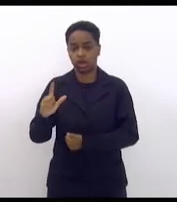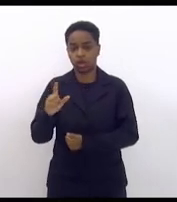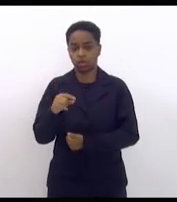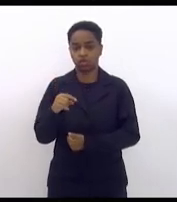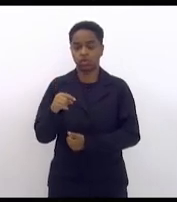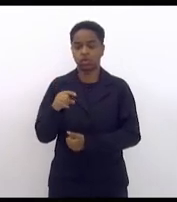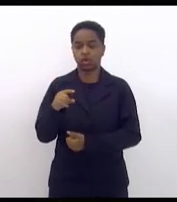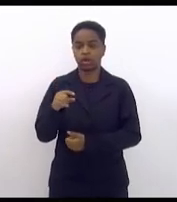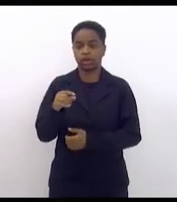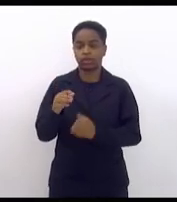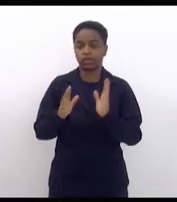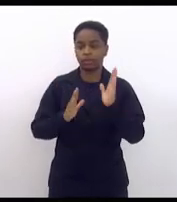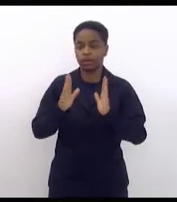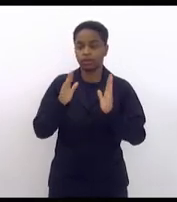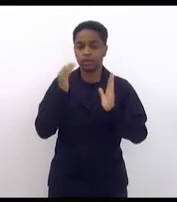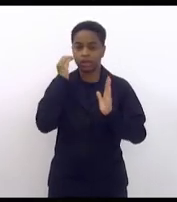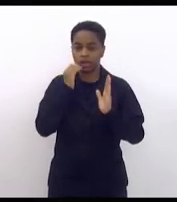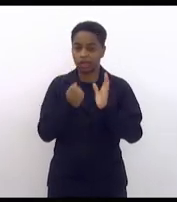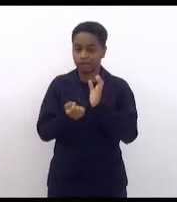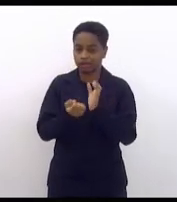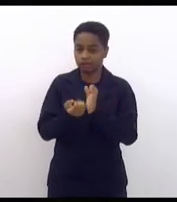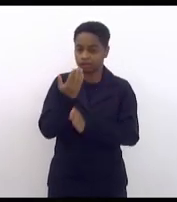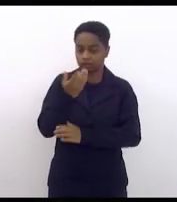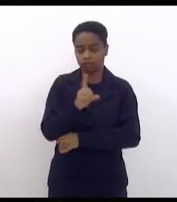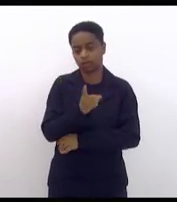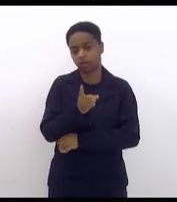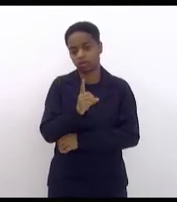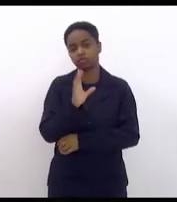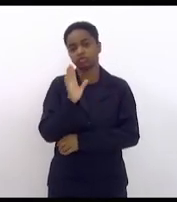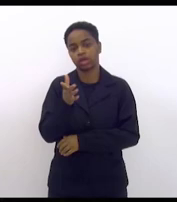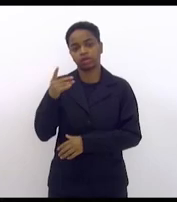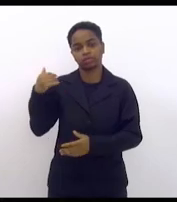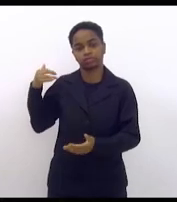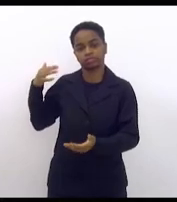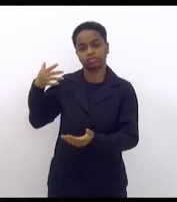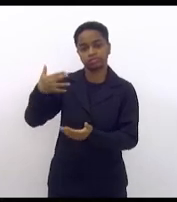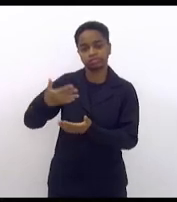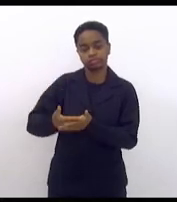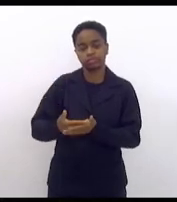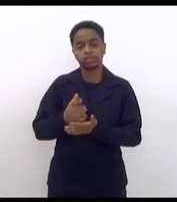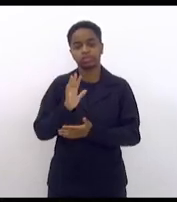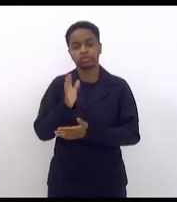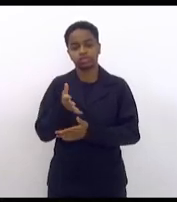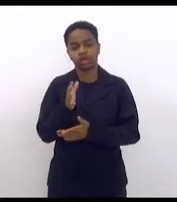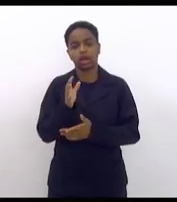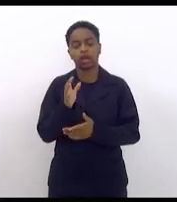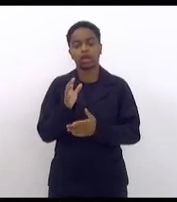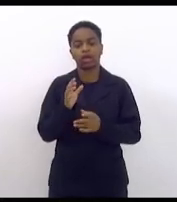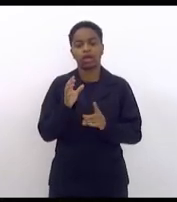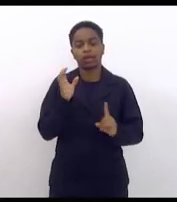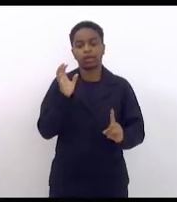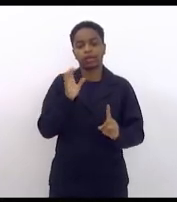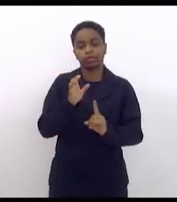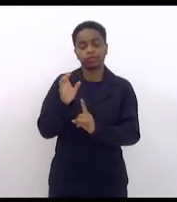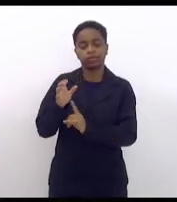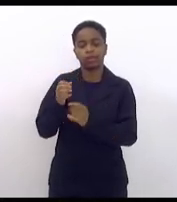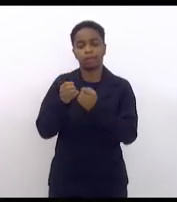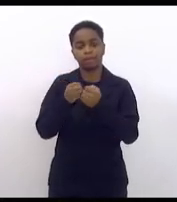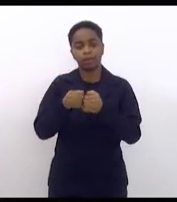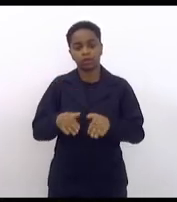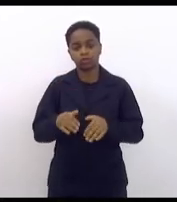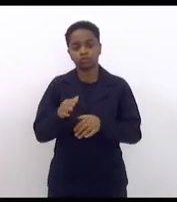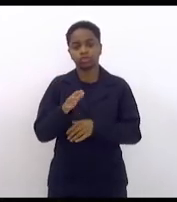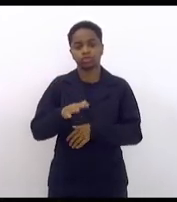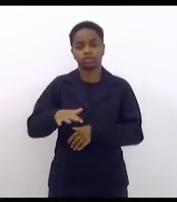no governo Cláudio Castro. Esses benefícios, eles já causam um impacto ao erário estadual há